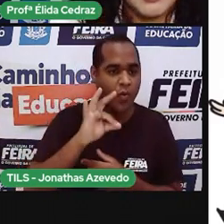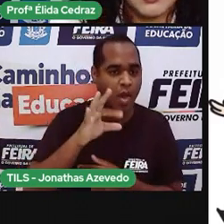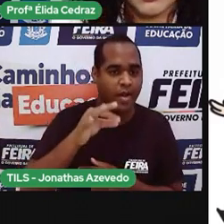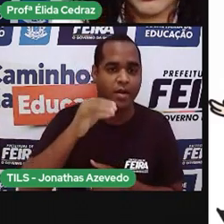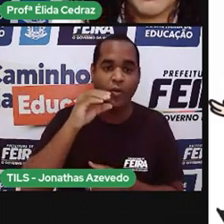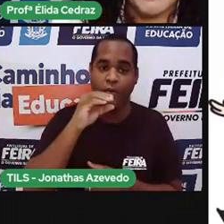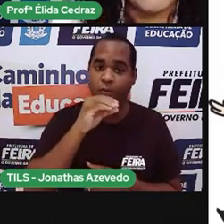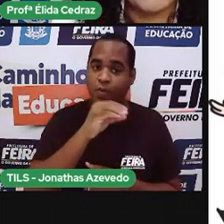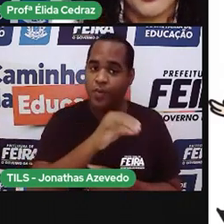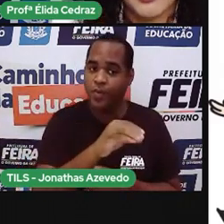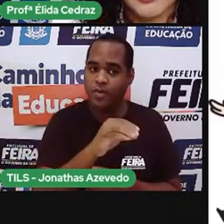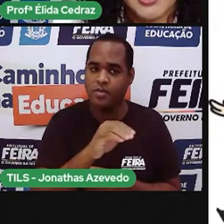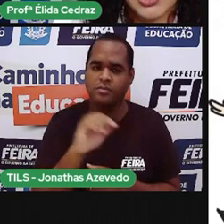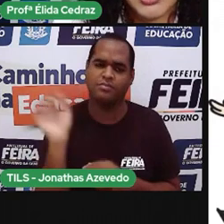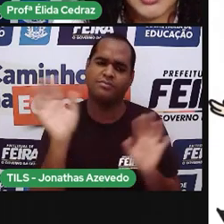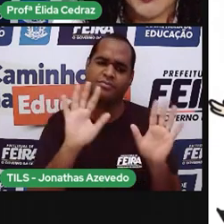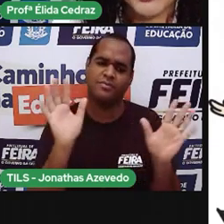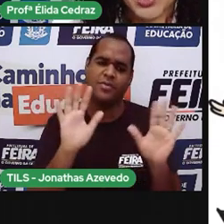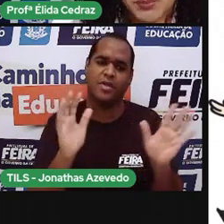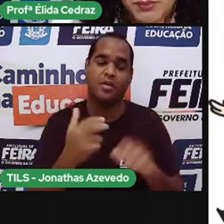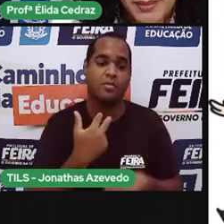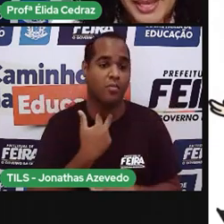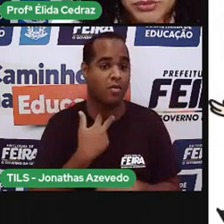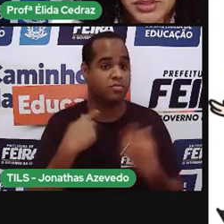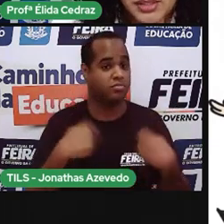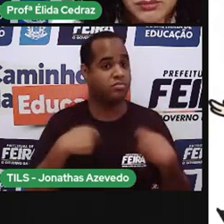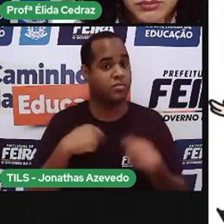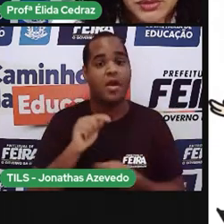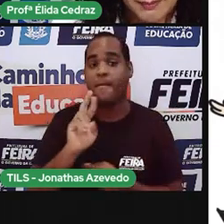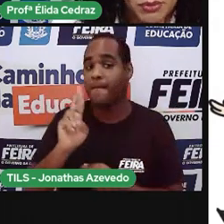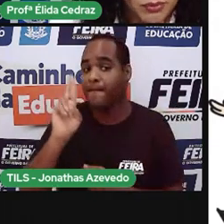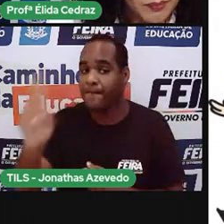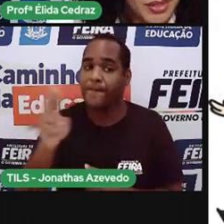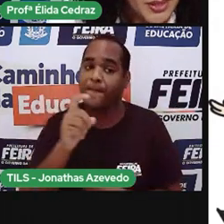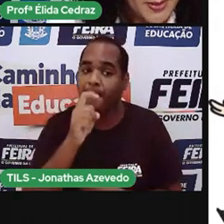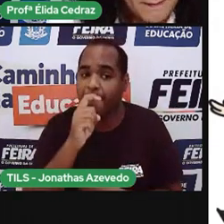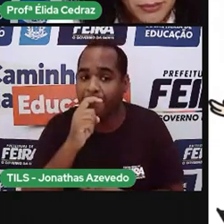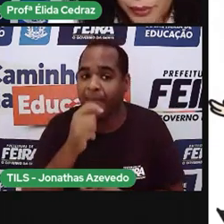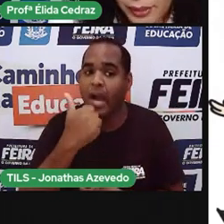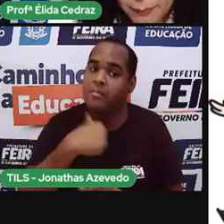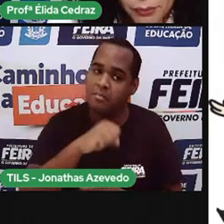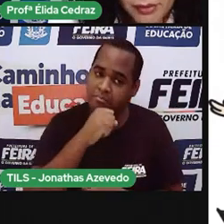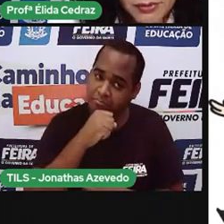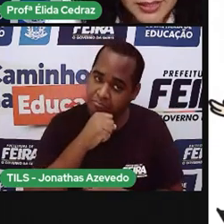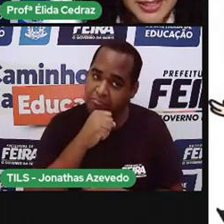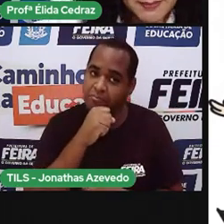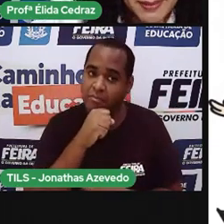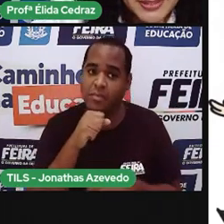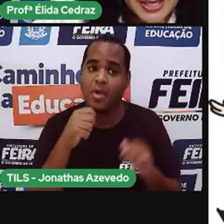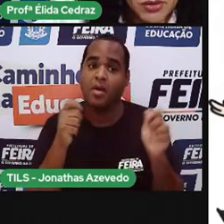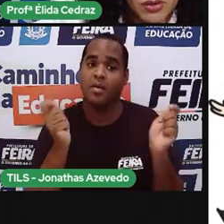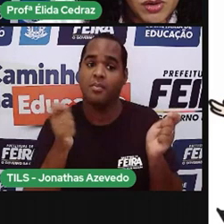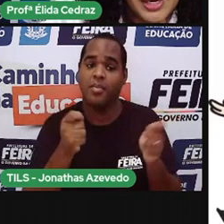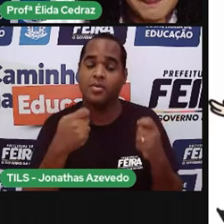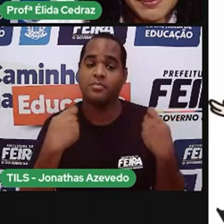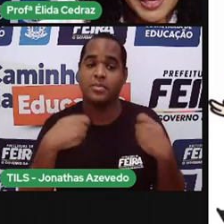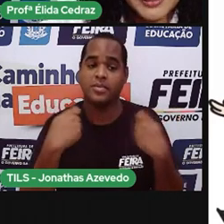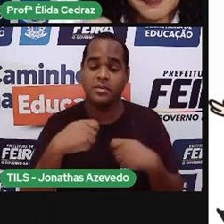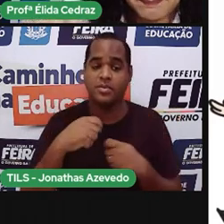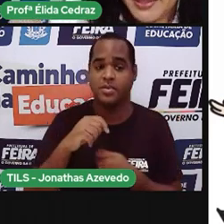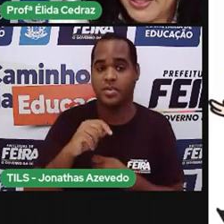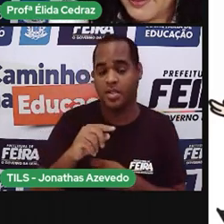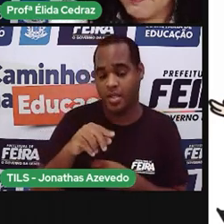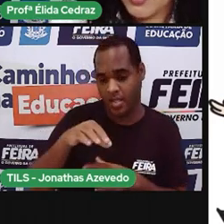Não faz, não trabalha com cola quente sem um adulto por perto, não, tá bom? Por quê? Porque você tem que passar cola